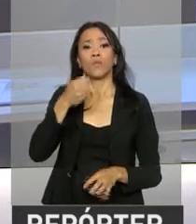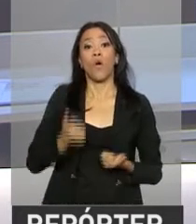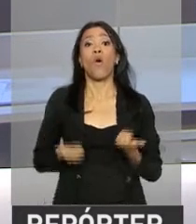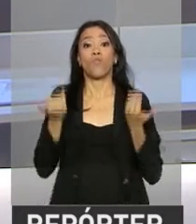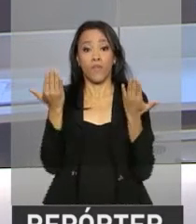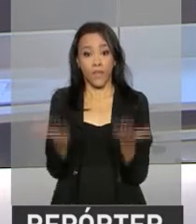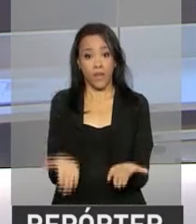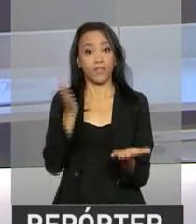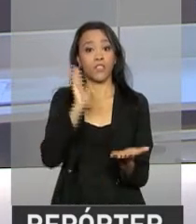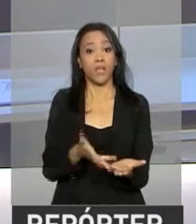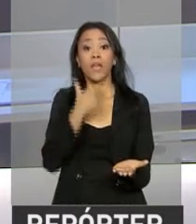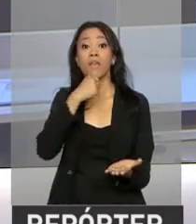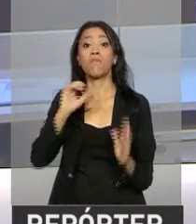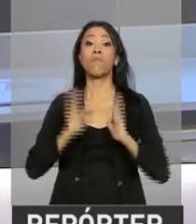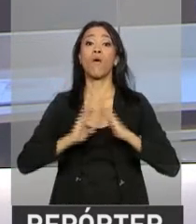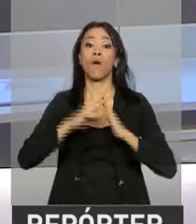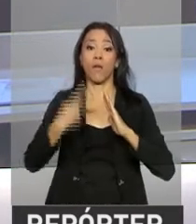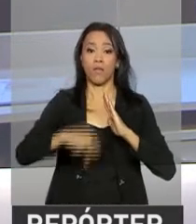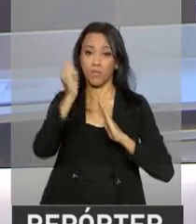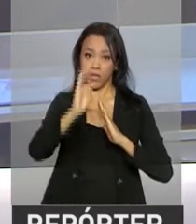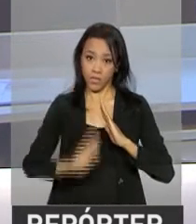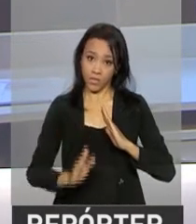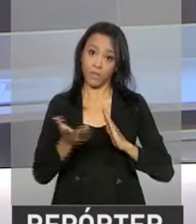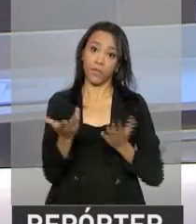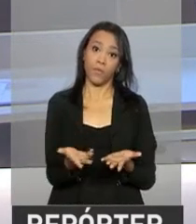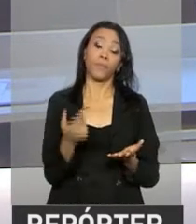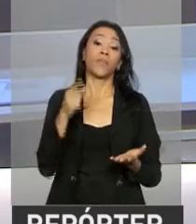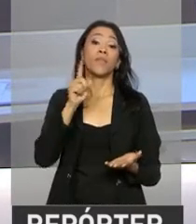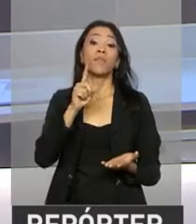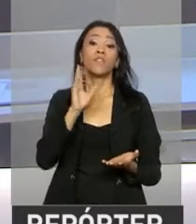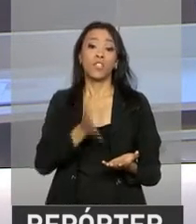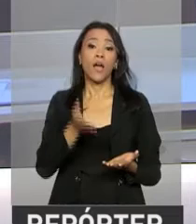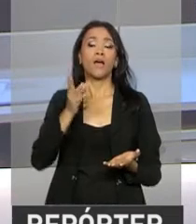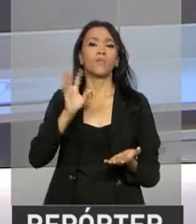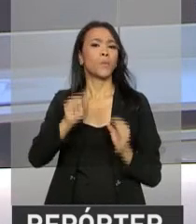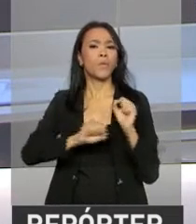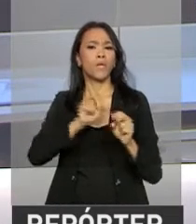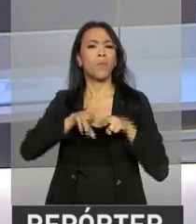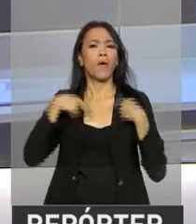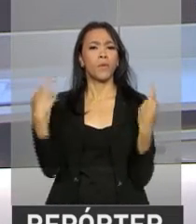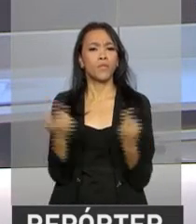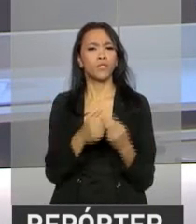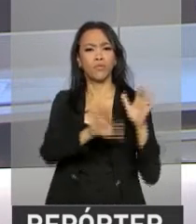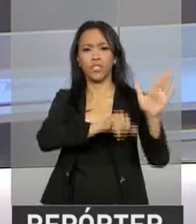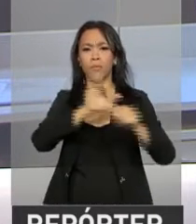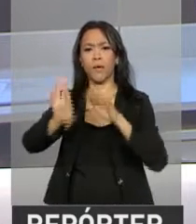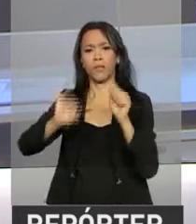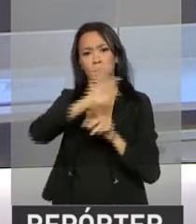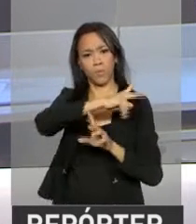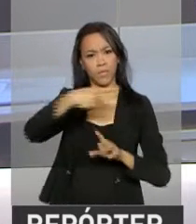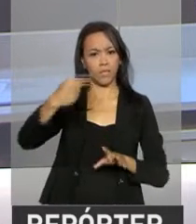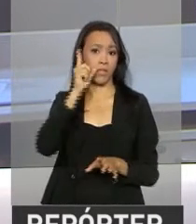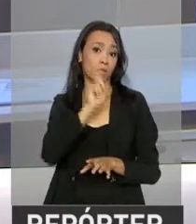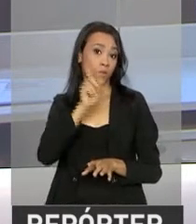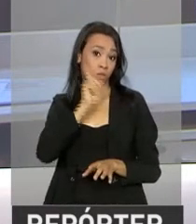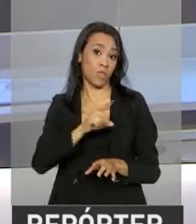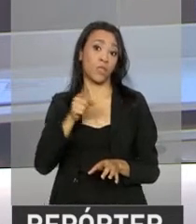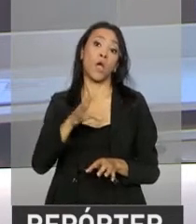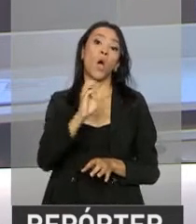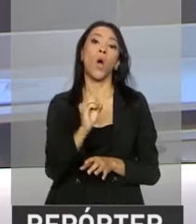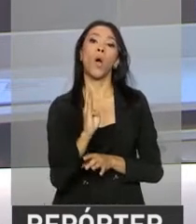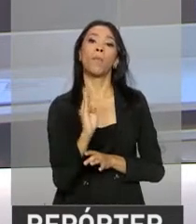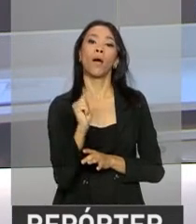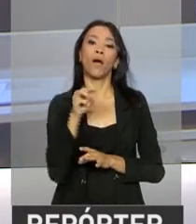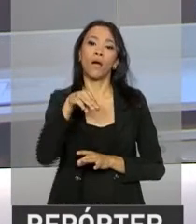aos refugiados. Esses compromissos foram reiterados pelo Brasil em uma reunião convocada pelo presidente dos Estados Unidos, Barack